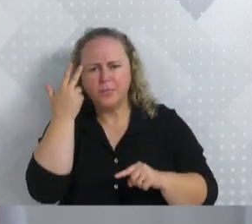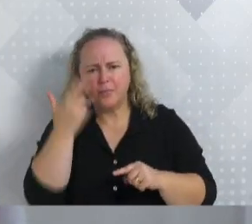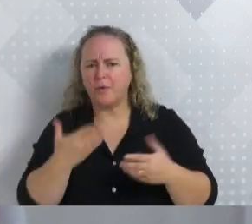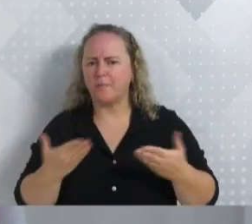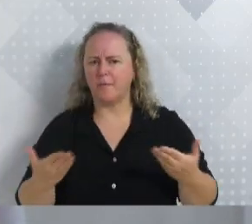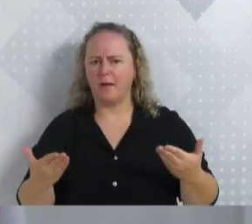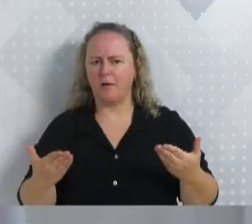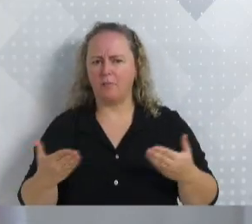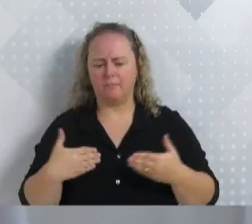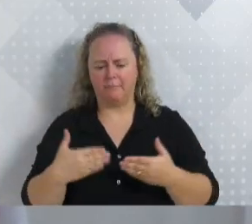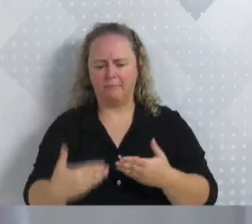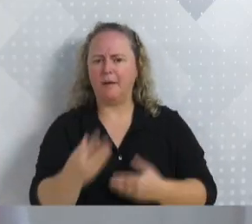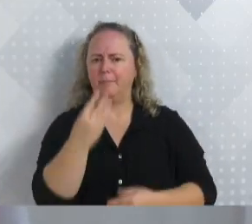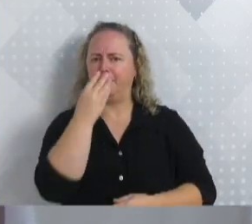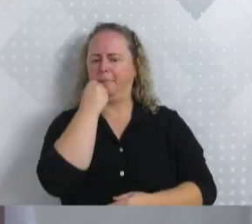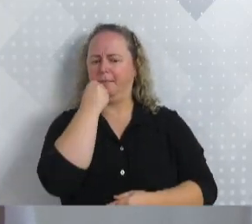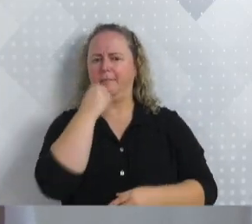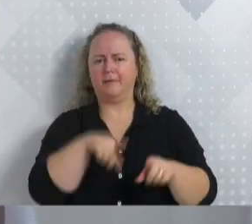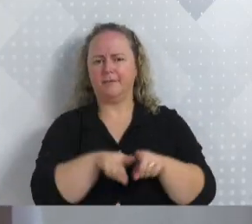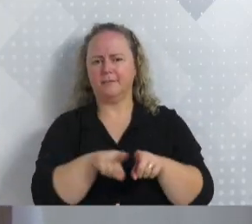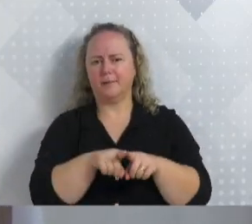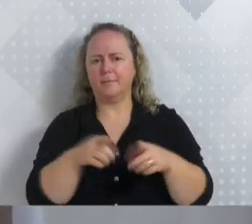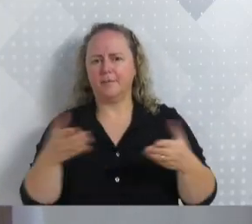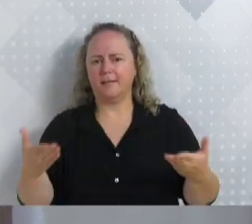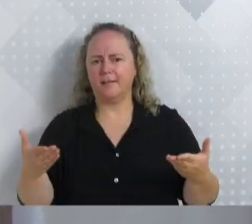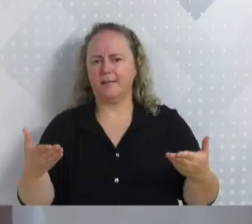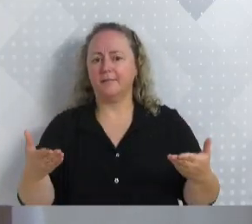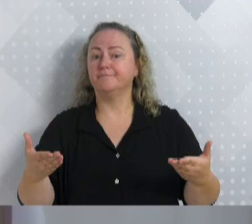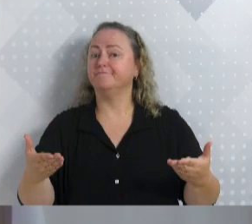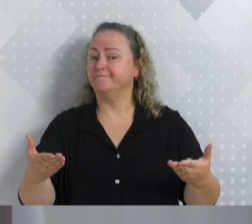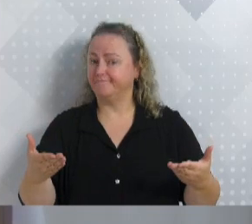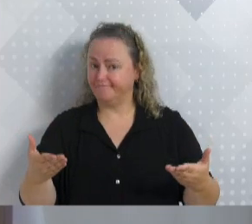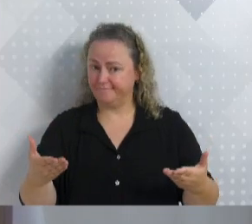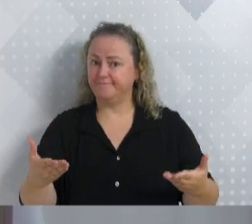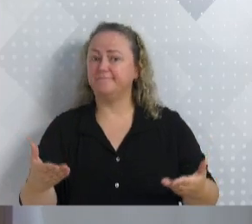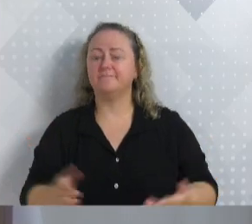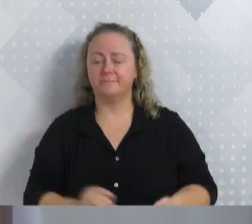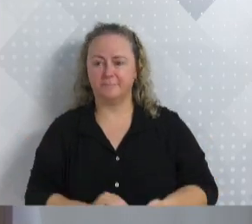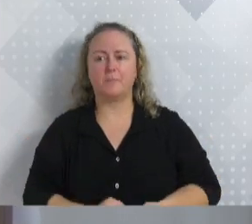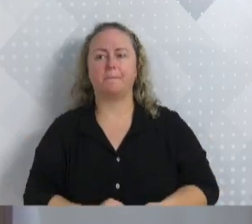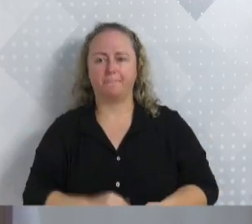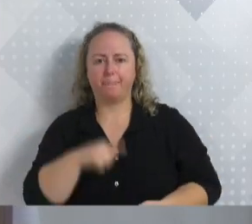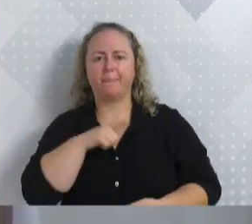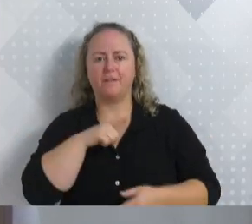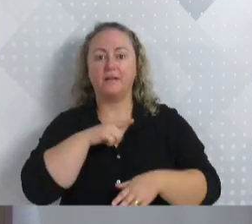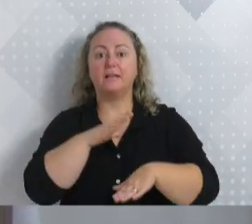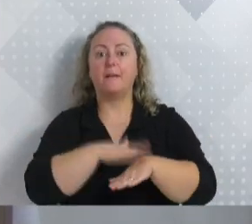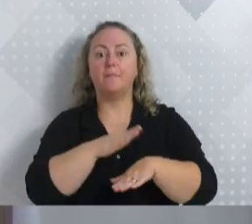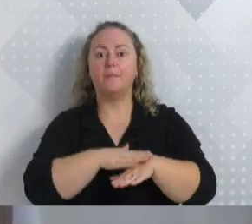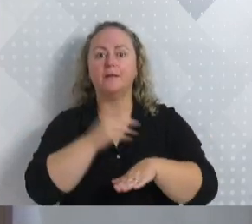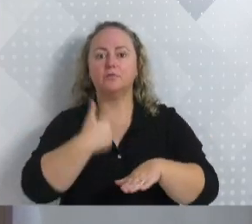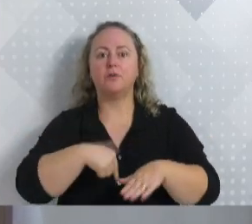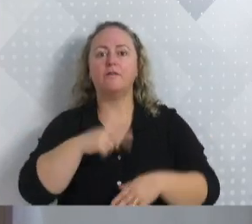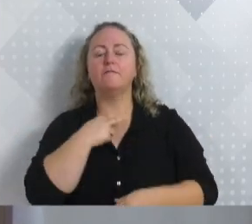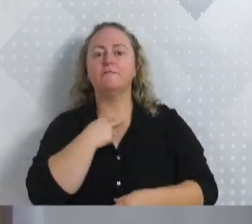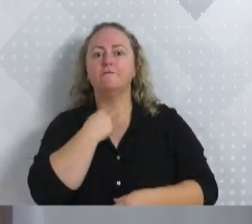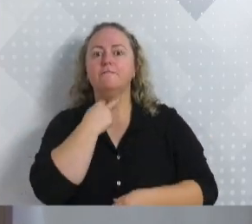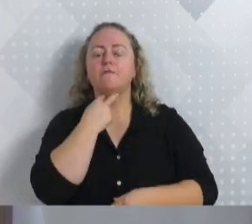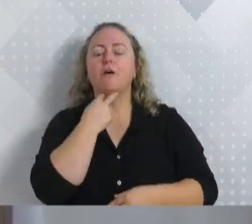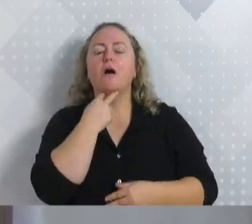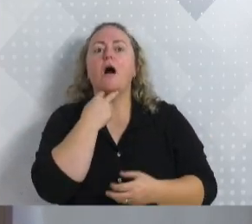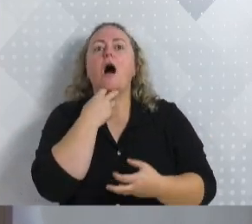calar a nossa boca aqui embaixo, pessoal. Vai chegar a hora que a gente vai querer berrar pela gente e não vai ter mais como